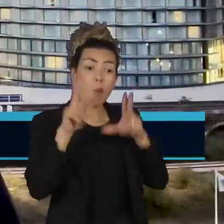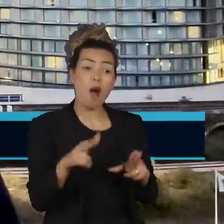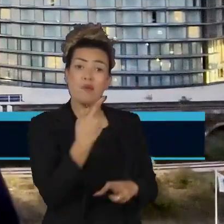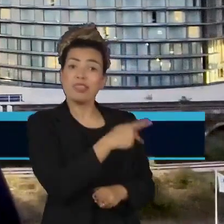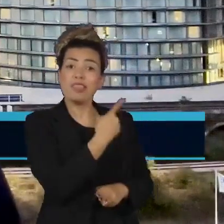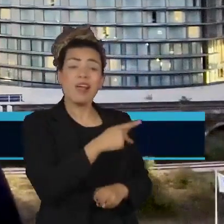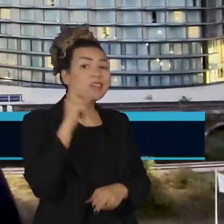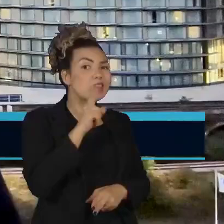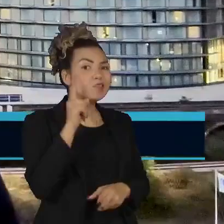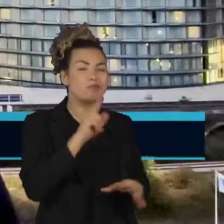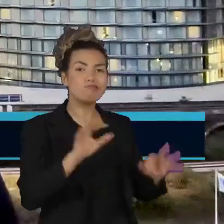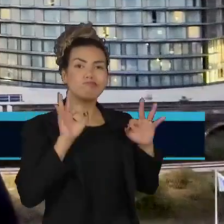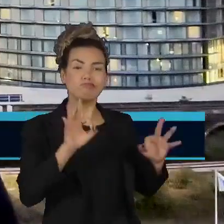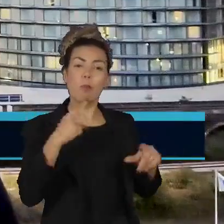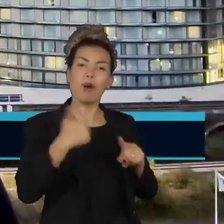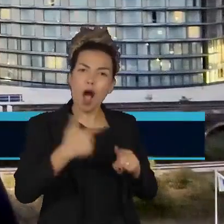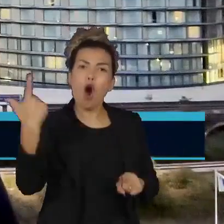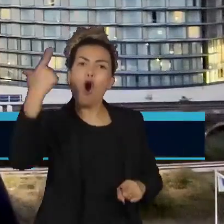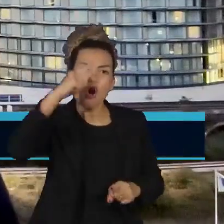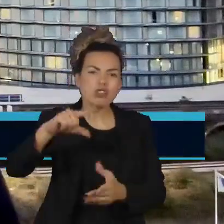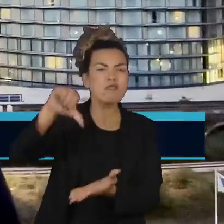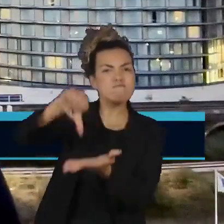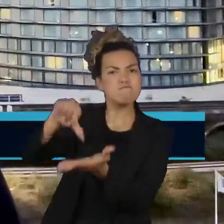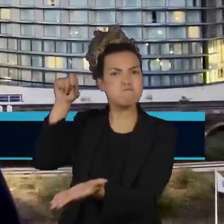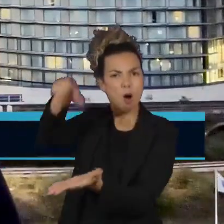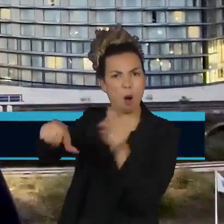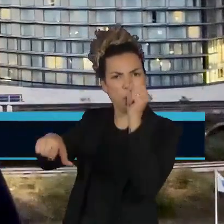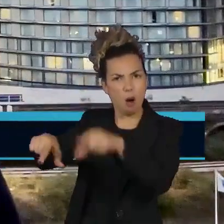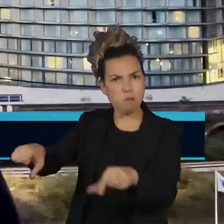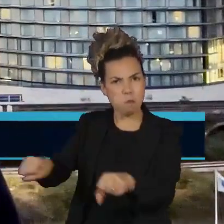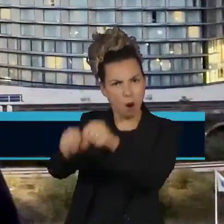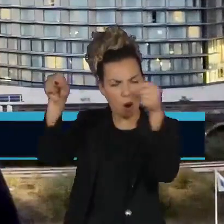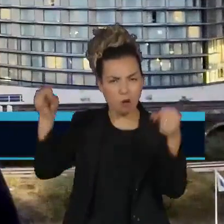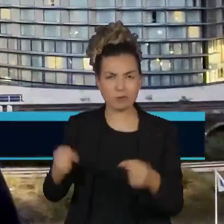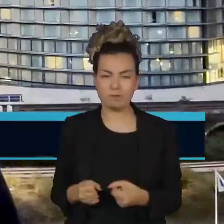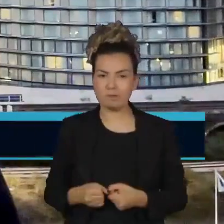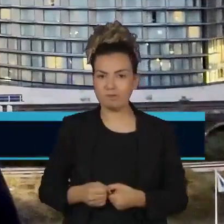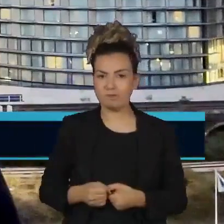nuclear do Irã, como gostaria Netanyahu. De Londres, Leão Serra.